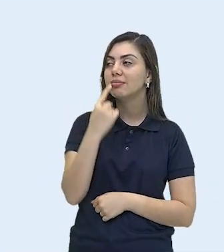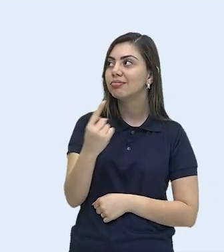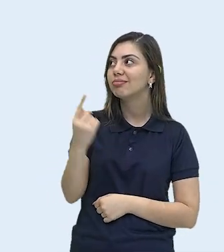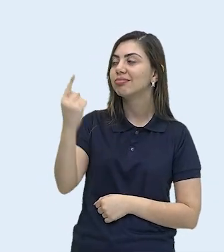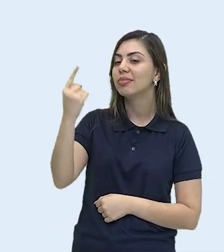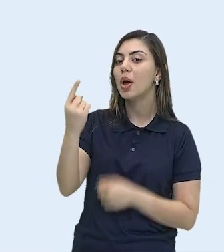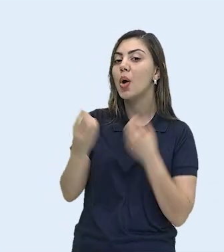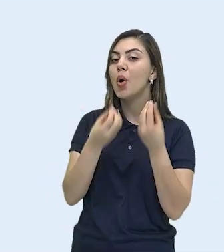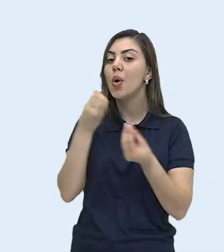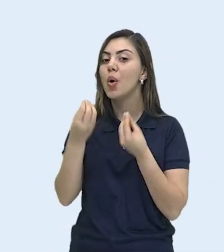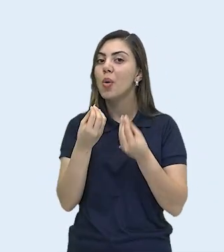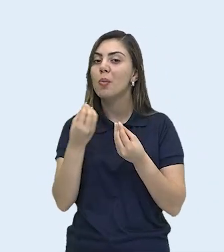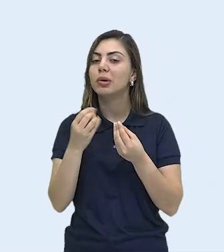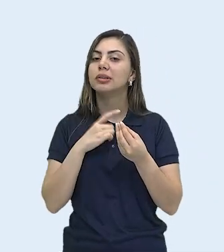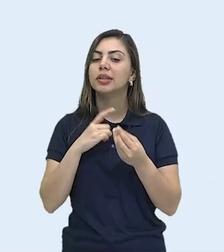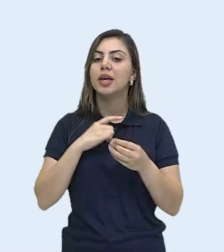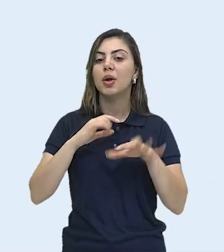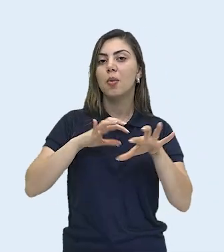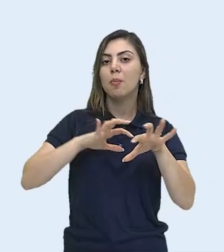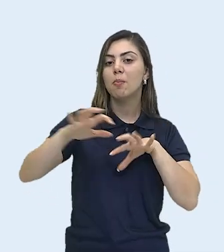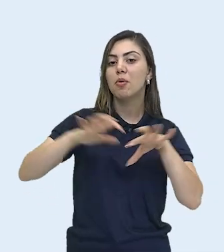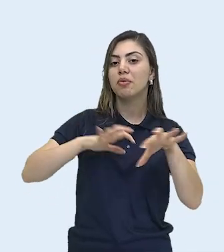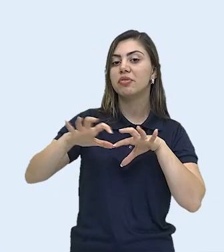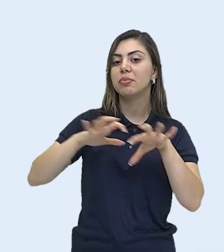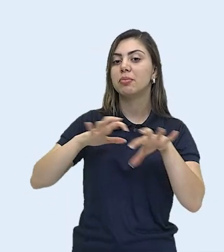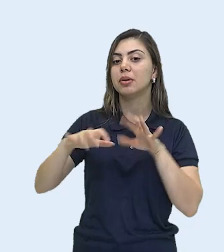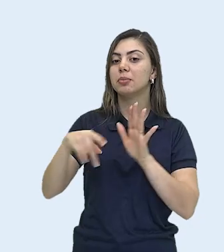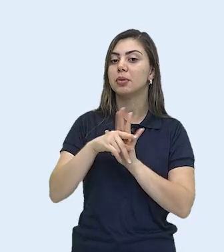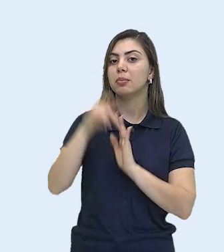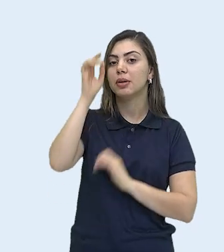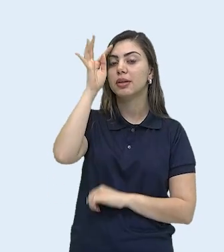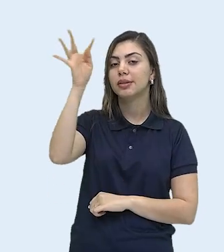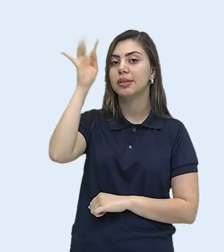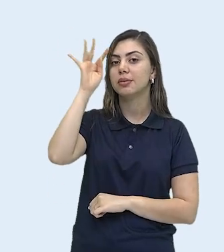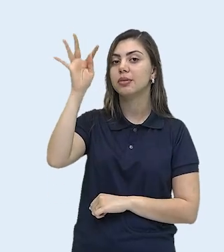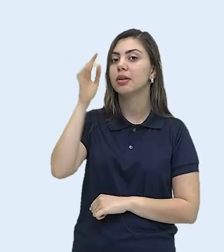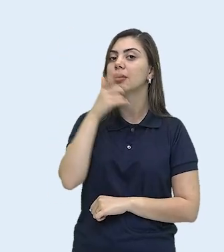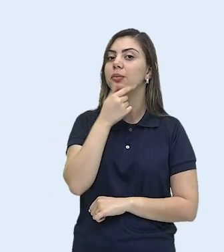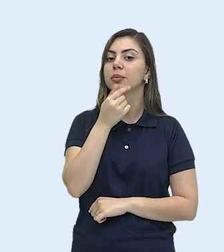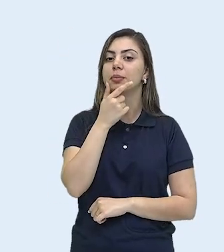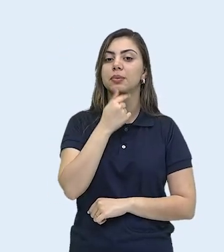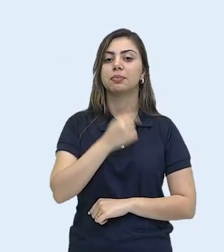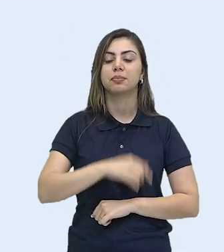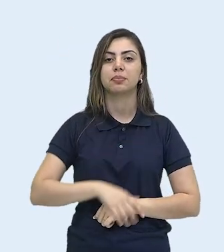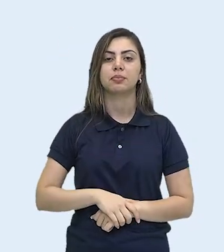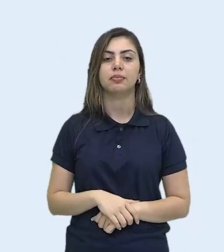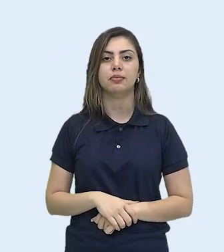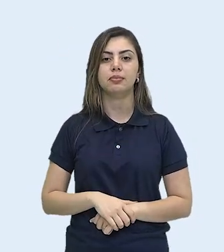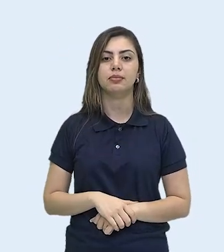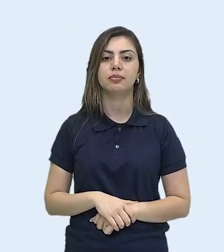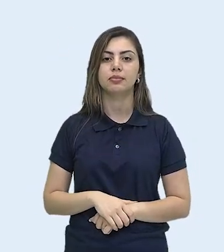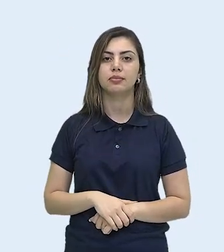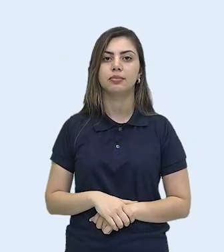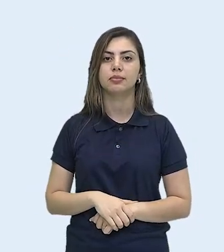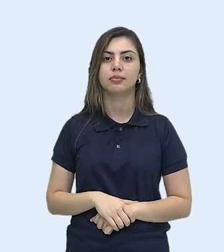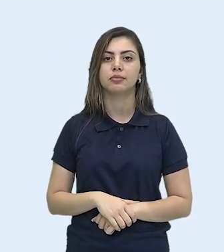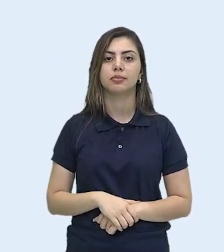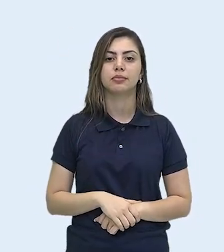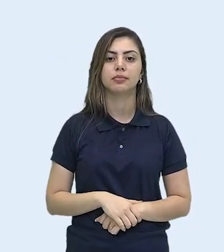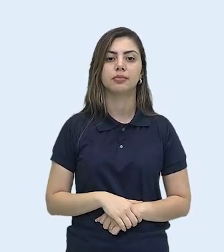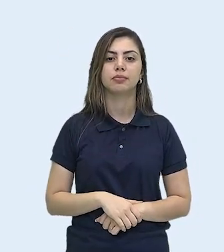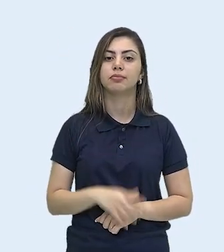esse movimento dos continentes de acordo com a teoria da deriva continental. Então, a gente